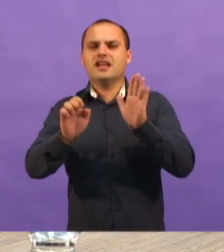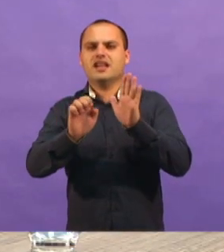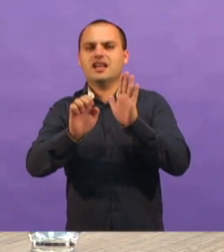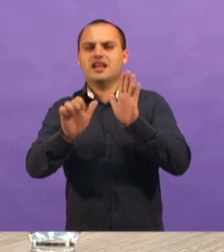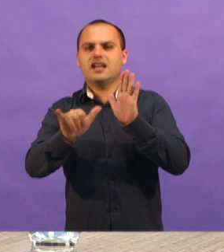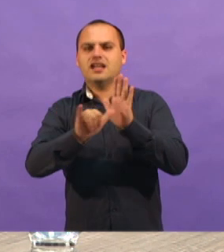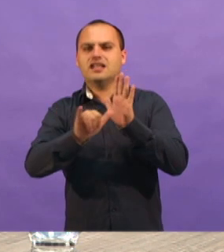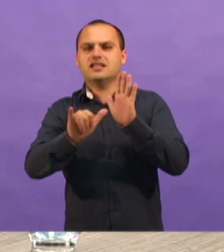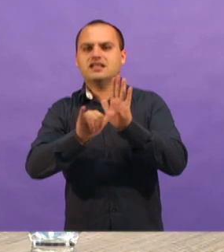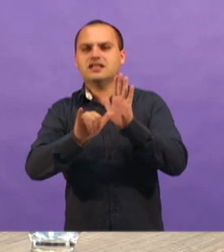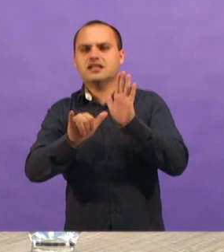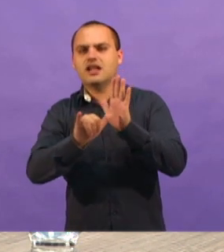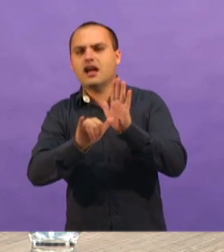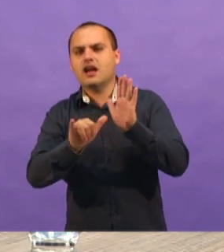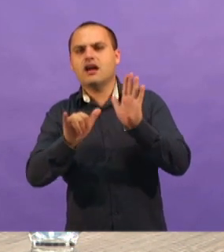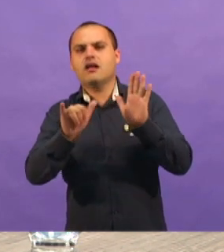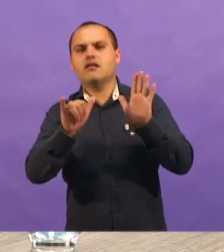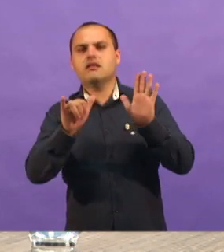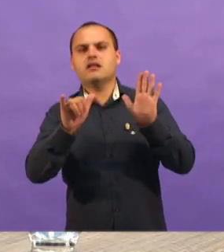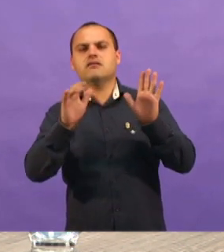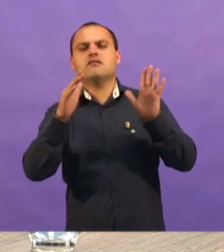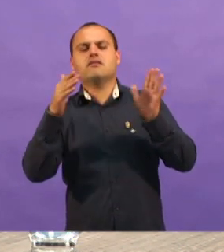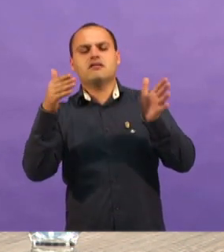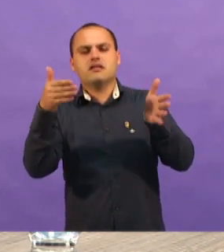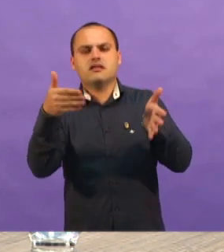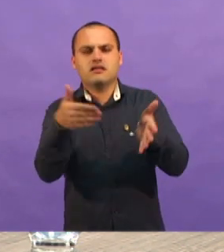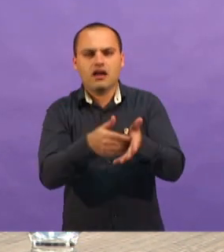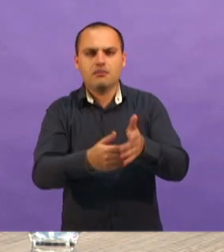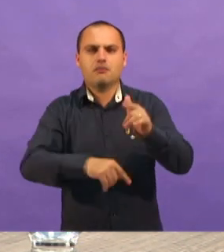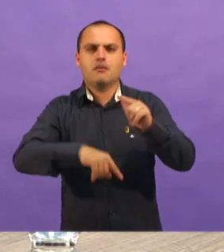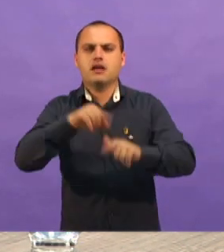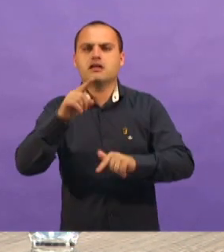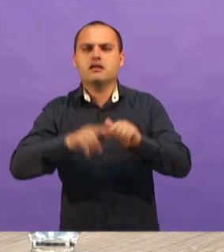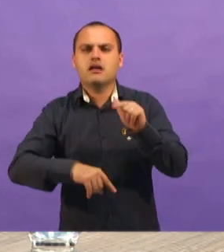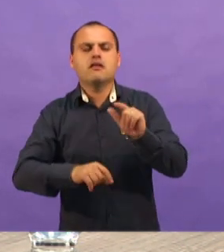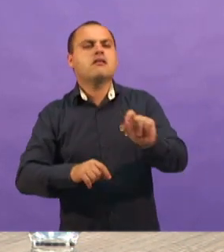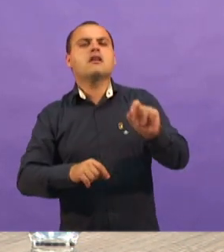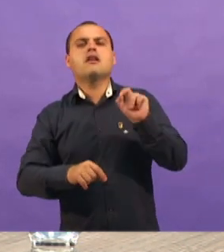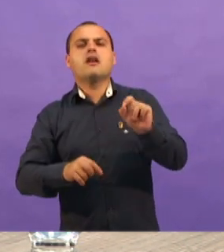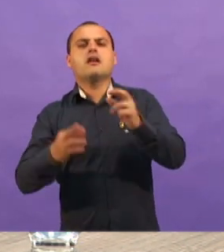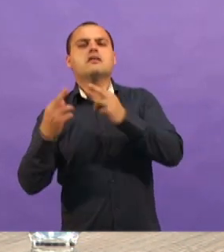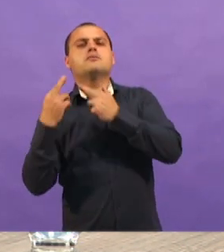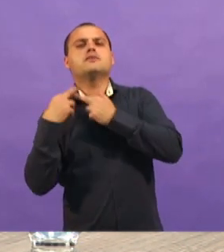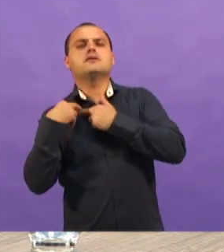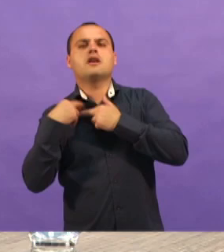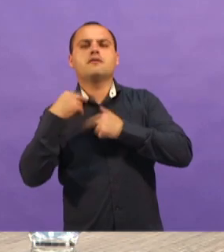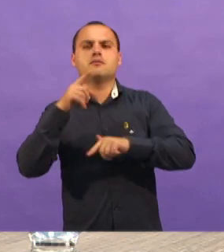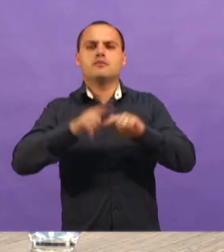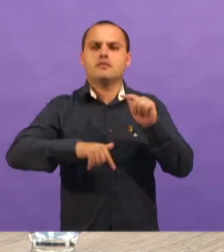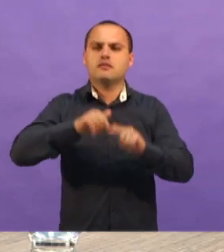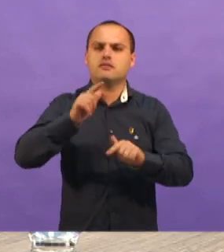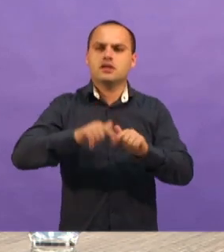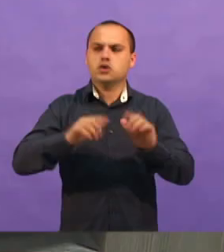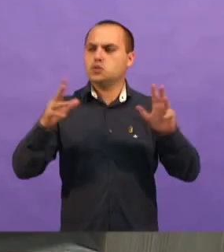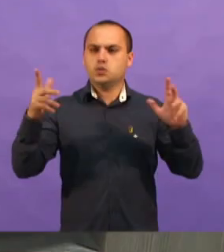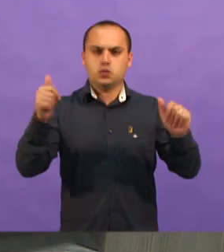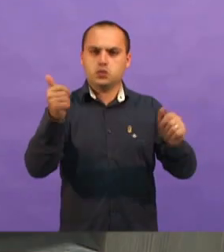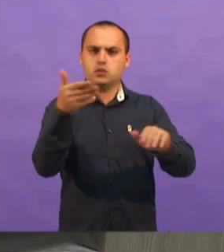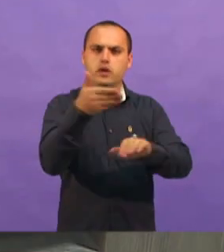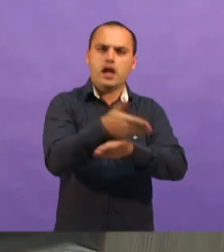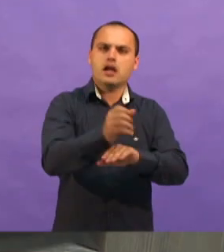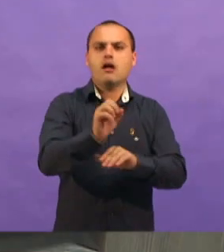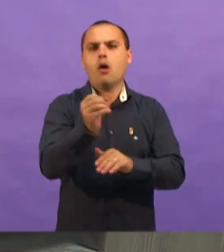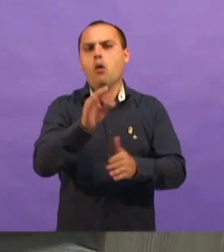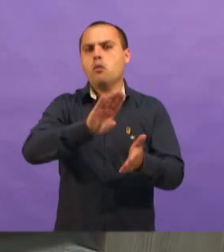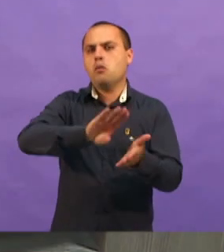para a seleção do material utilizado, quem que tem enviado esse material, fica muita coisa de fora, como é que é toda essa...